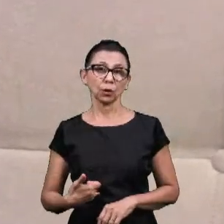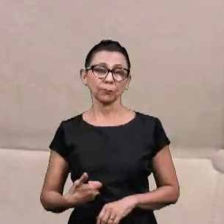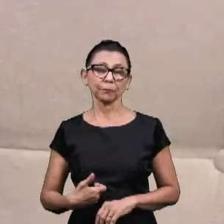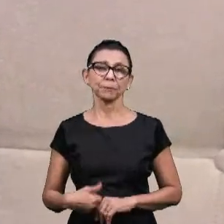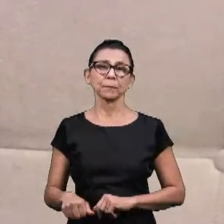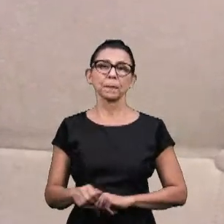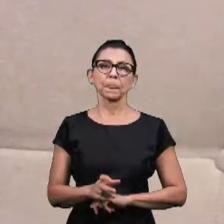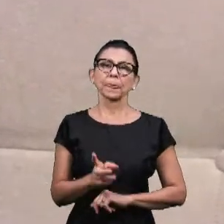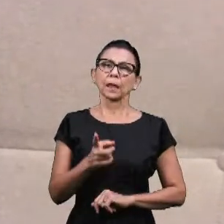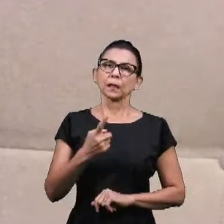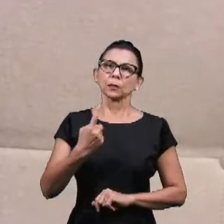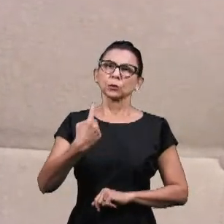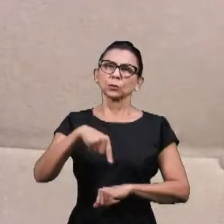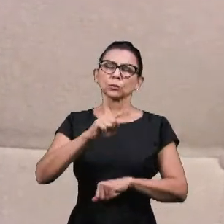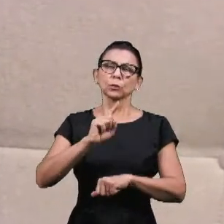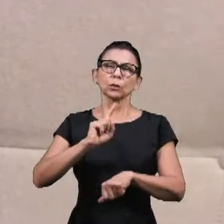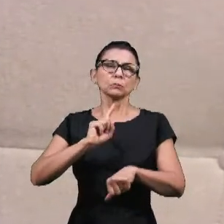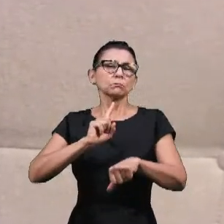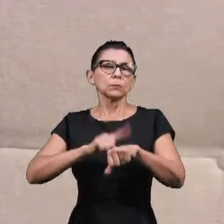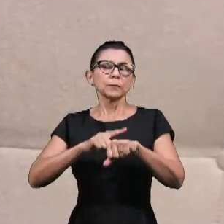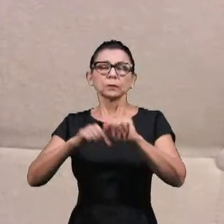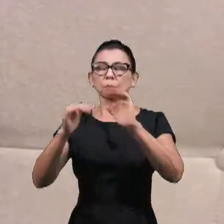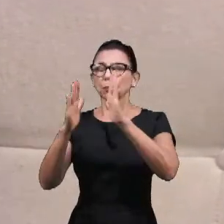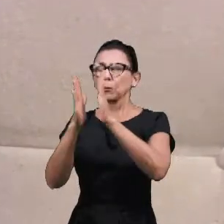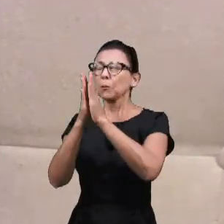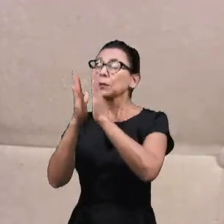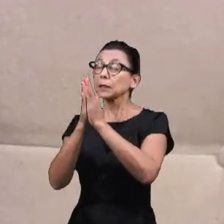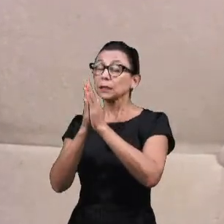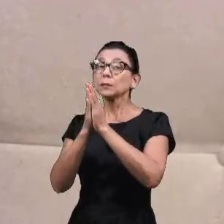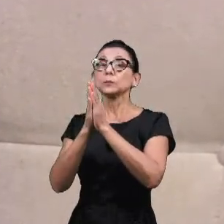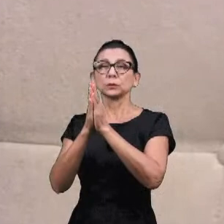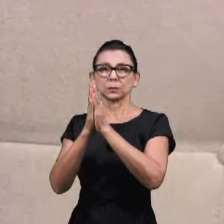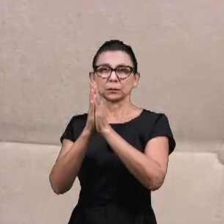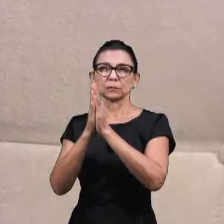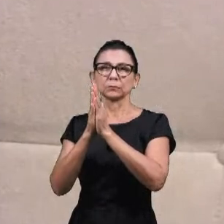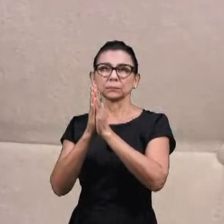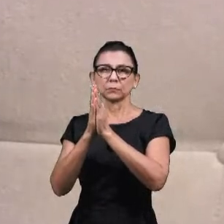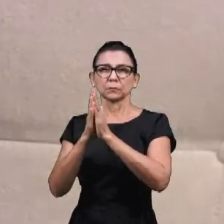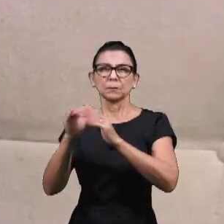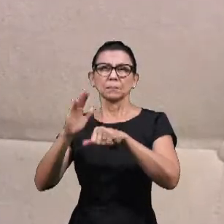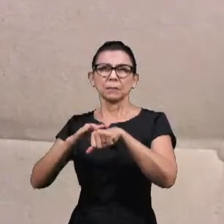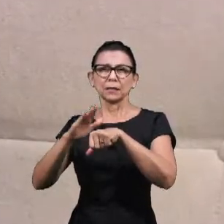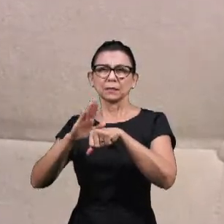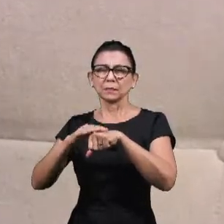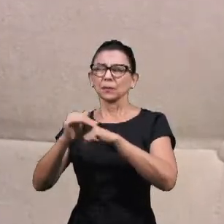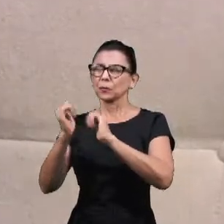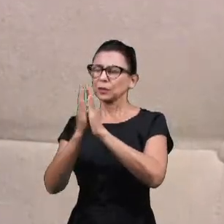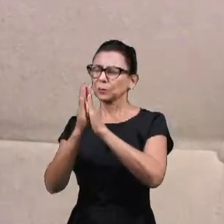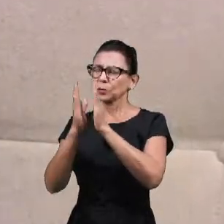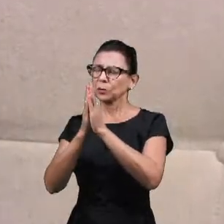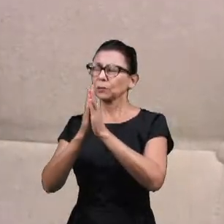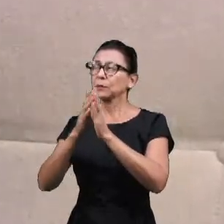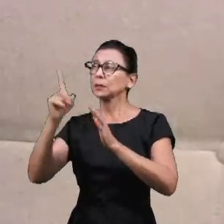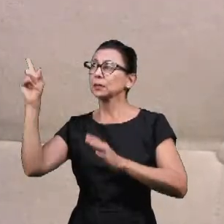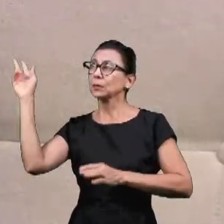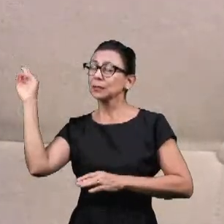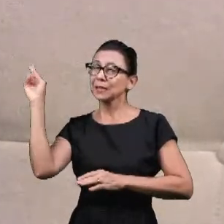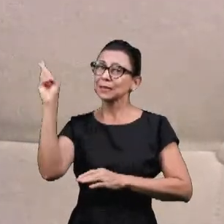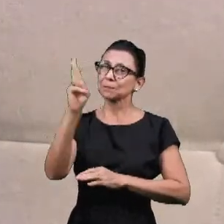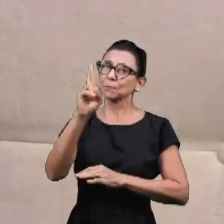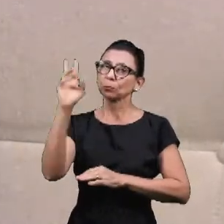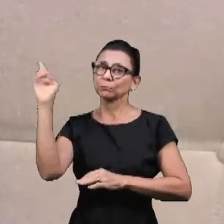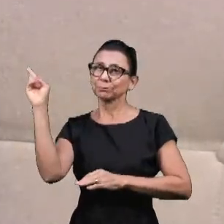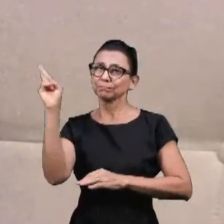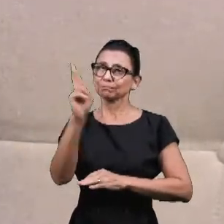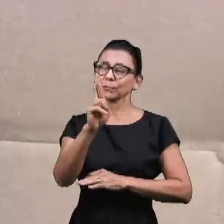nossa intimidade com Deus. Quanto mais nós oramos, mais respostas nós vemos, mais a fé